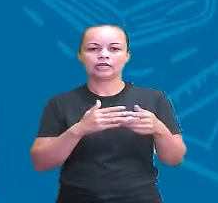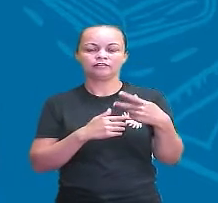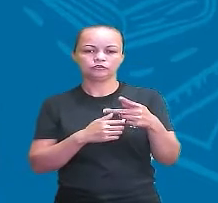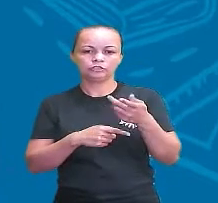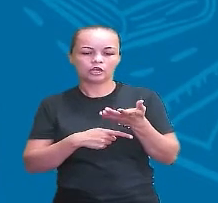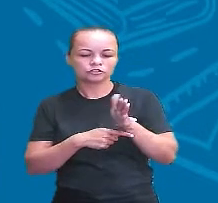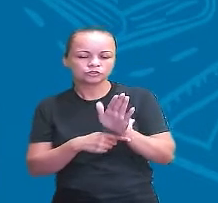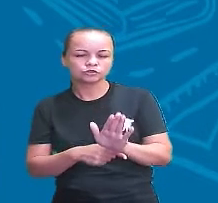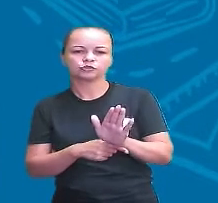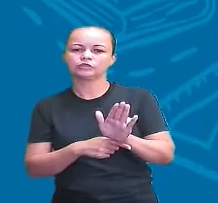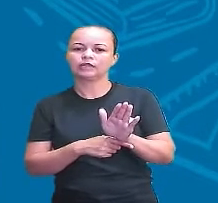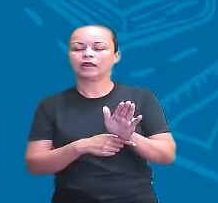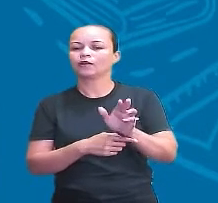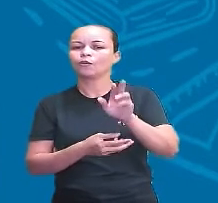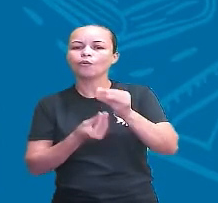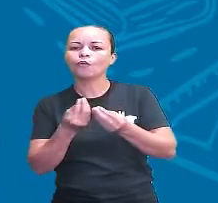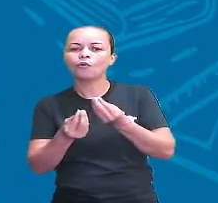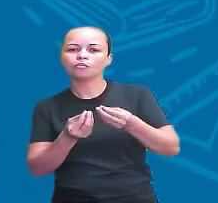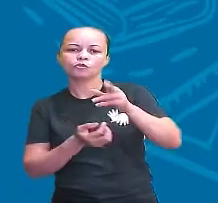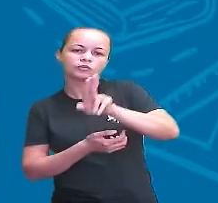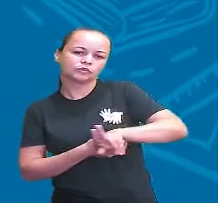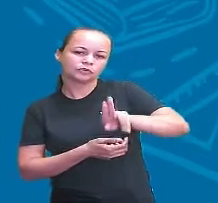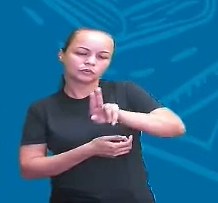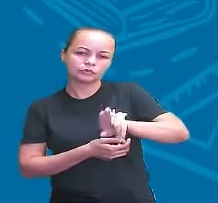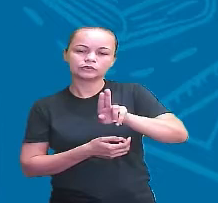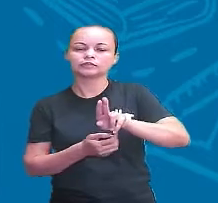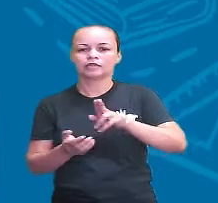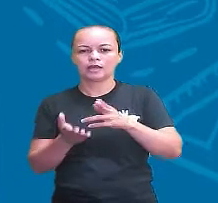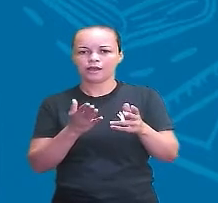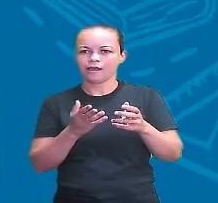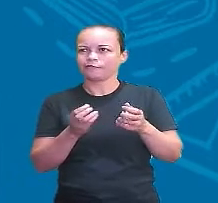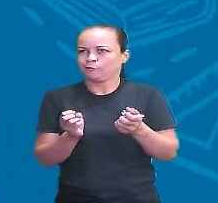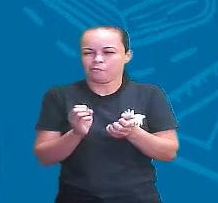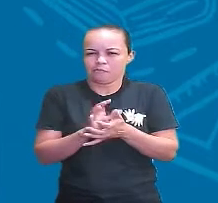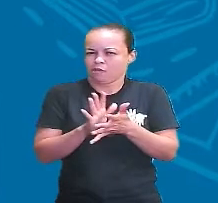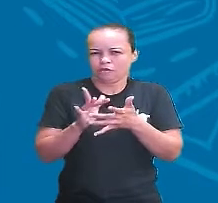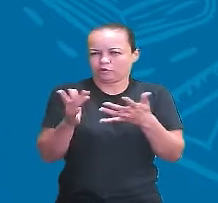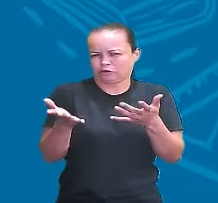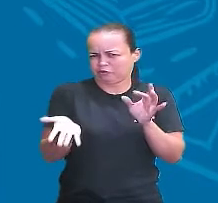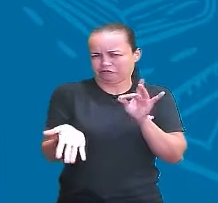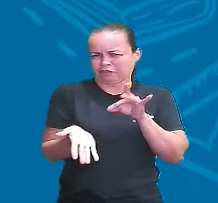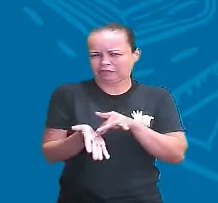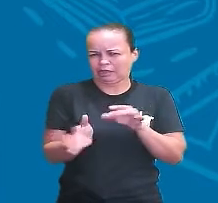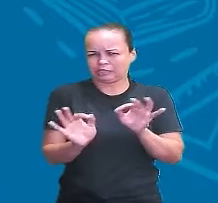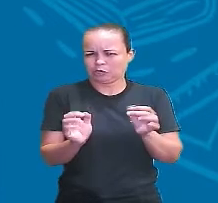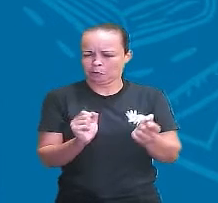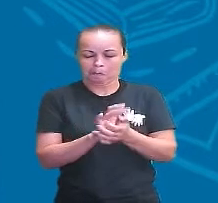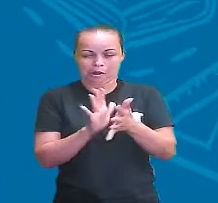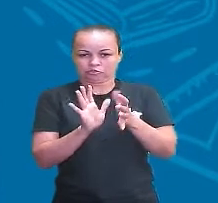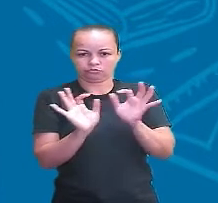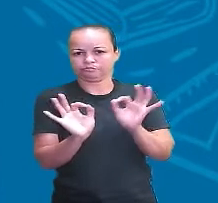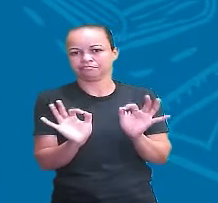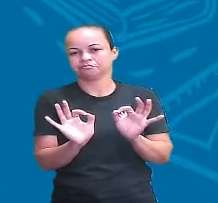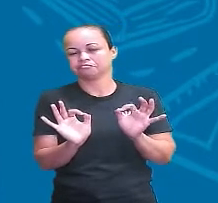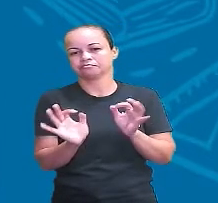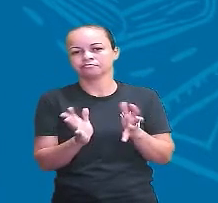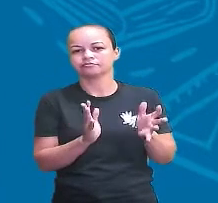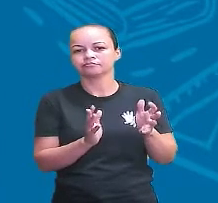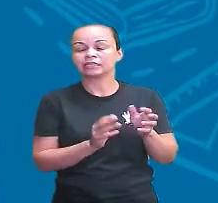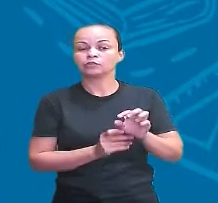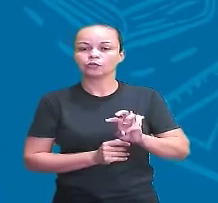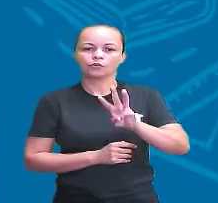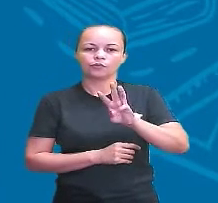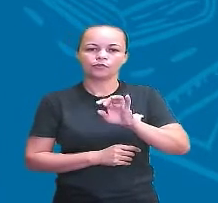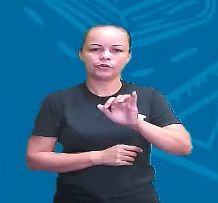a desvendar esse uso que a gente acha que é tão misterioso e que na verdade não tem nada de mistério nenhum.